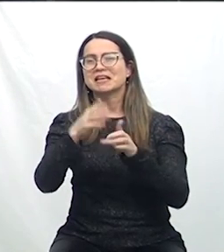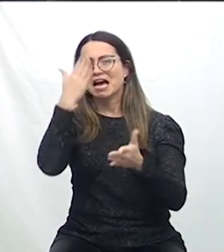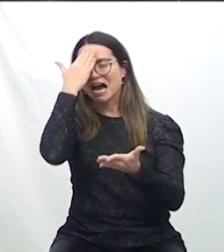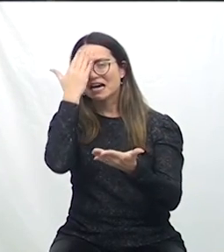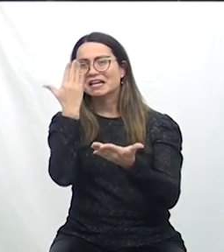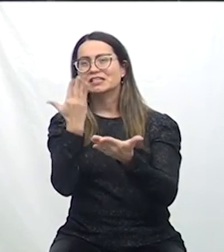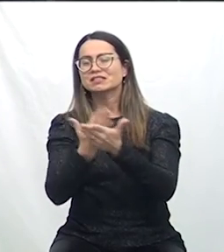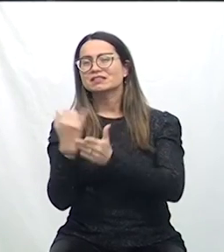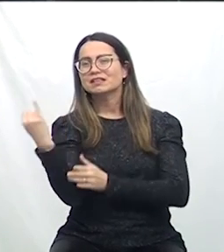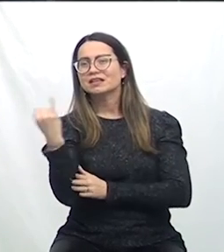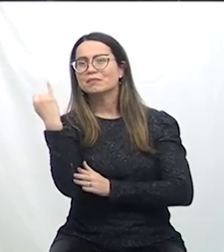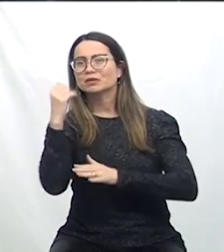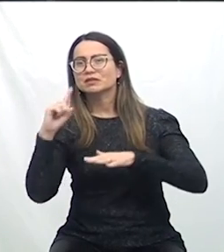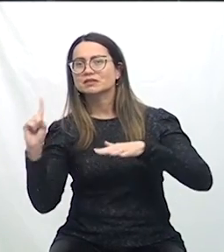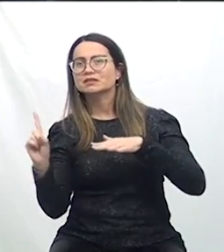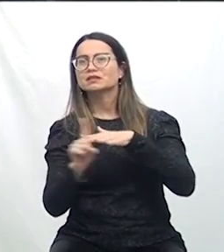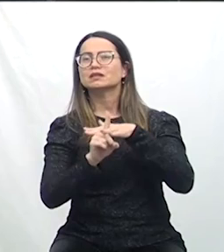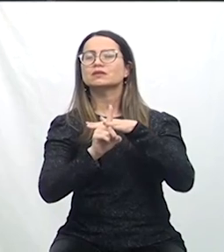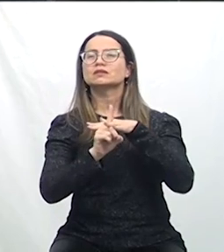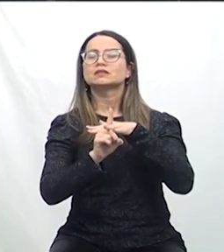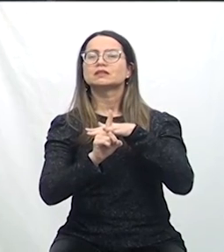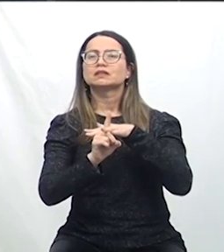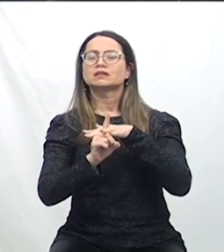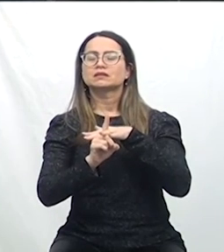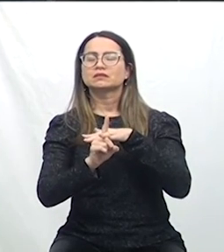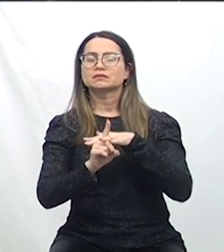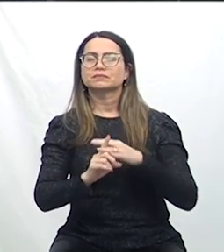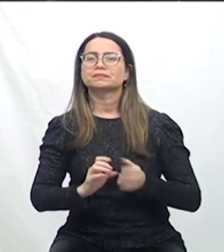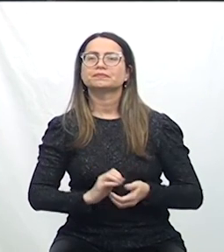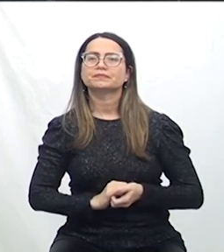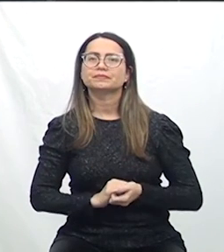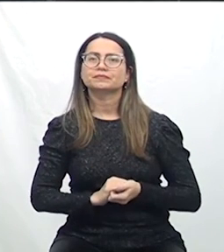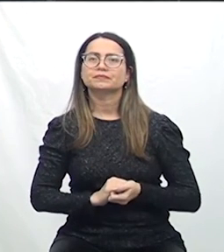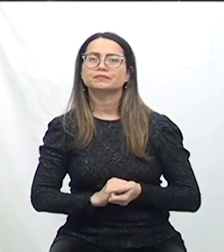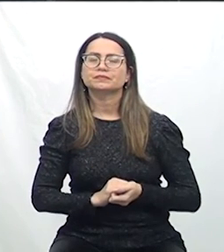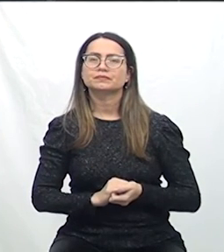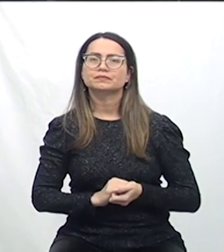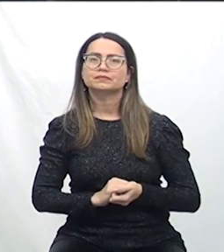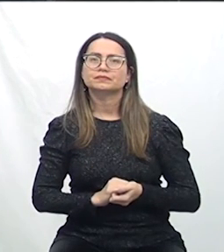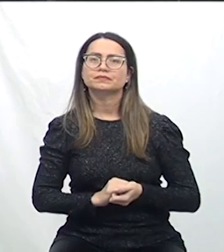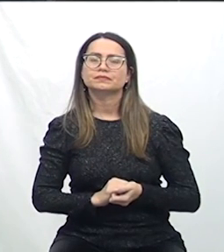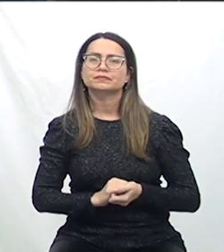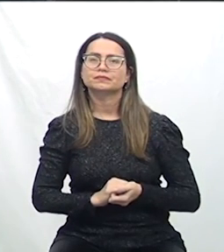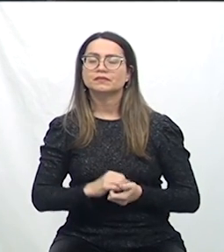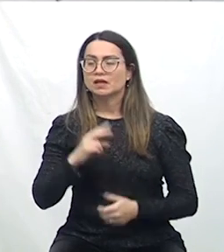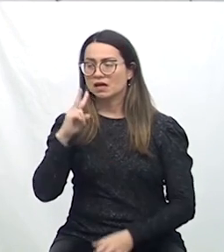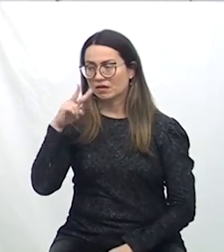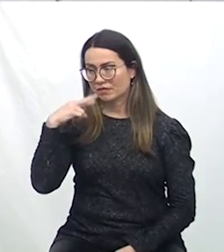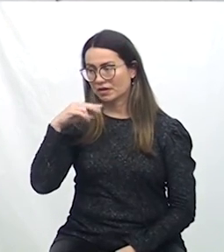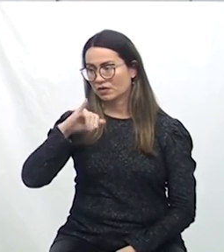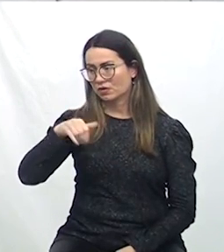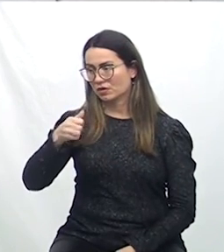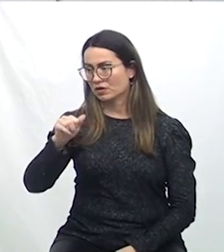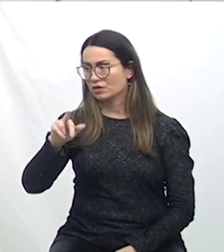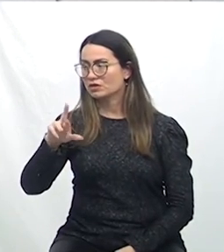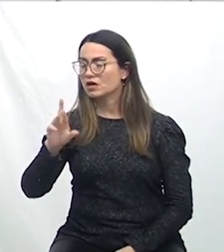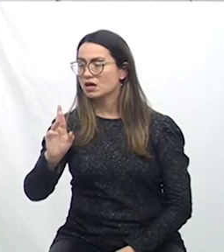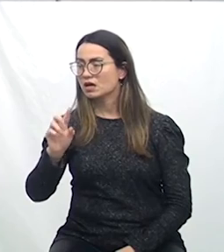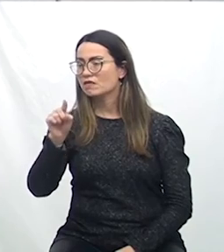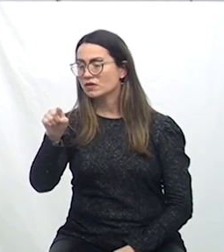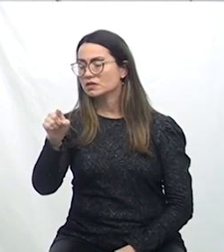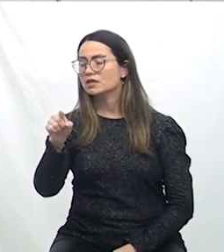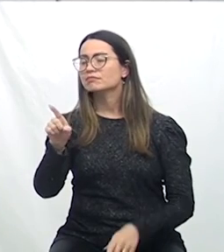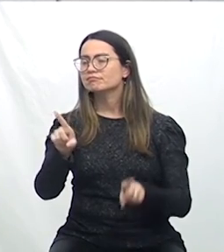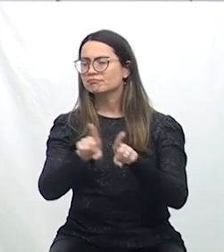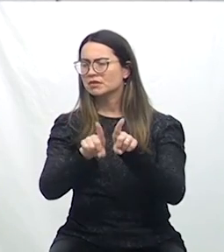é verdadeiramente uma inclusão social no nosso município. Ceda a parte. Vereador Jair Alexandre, o senhor também que tem um ofício